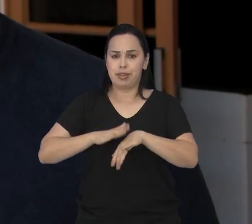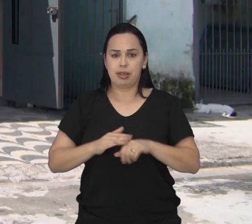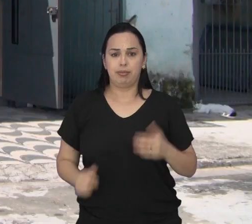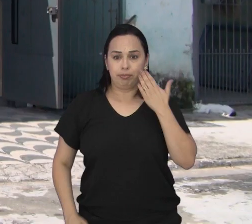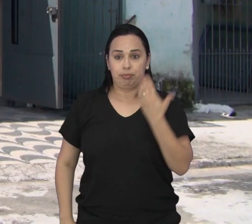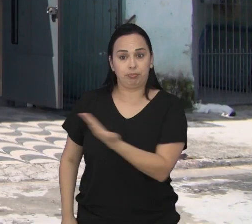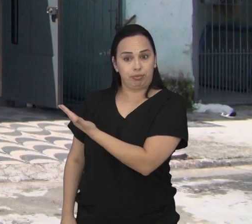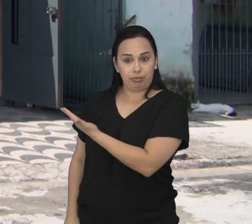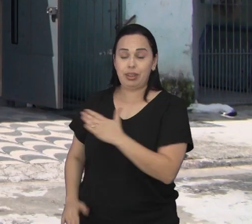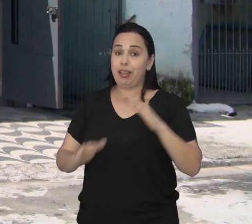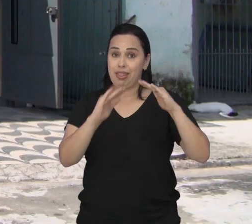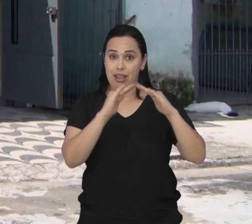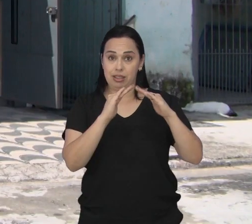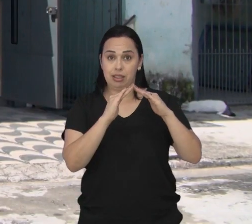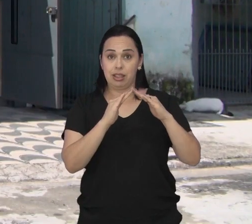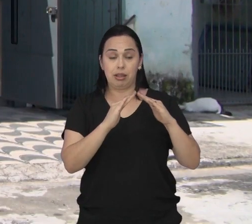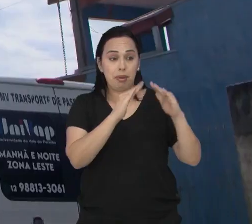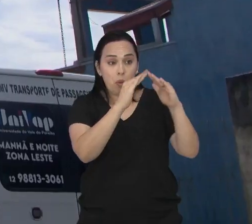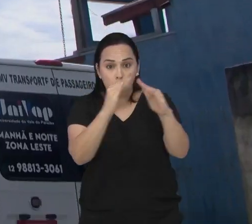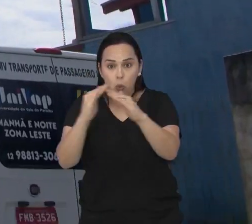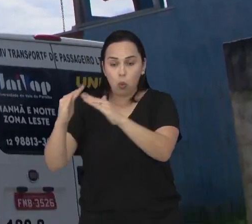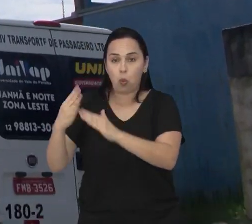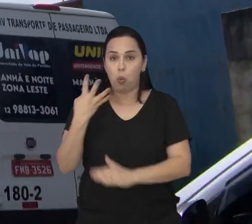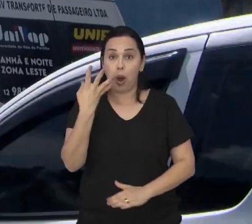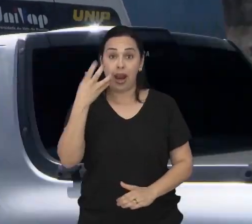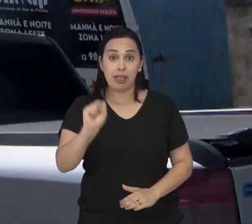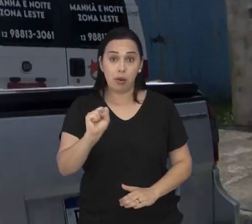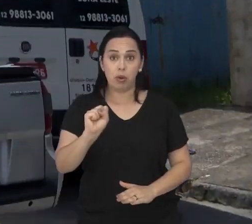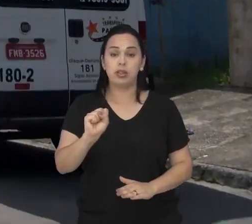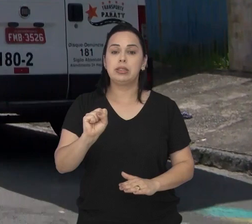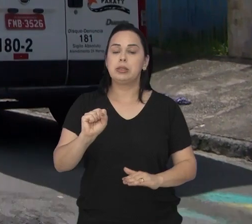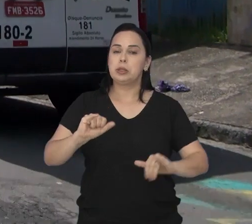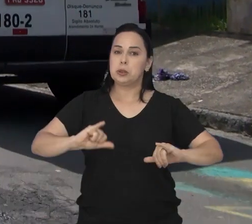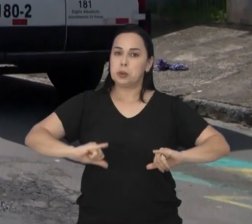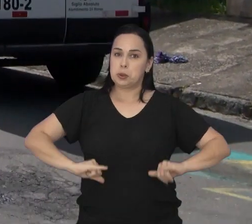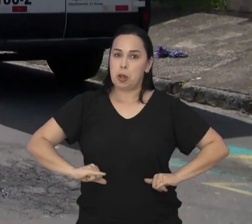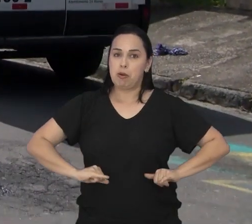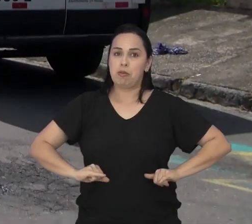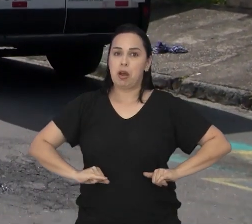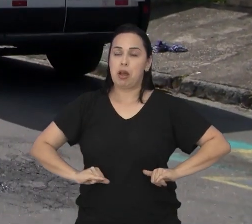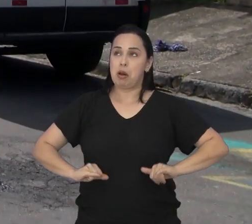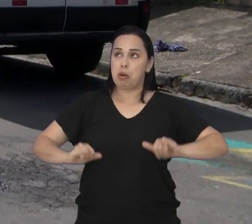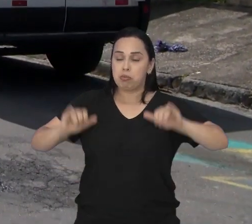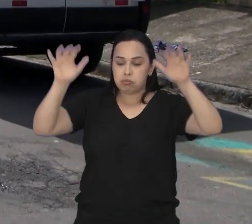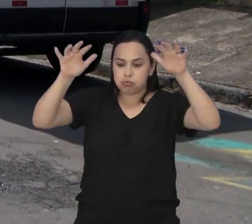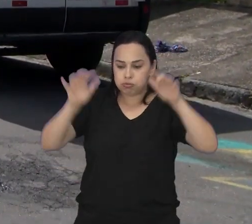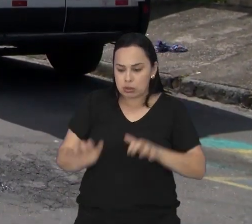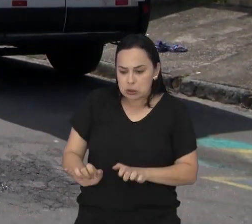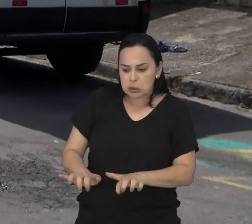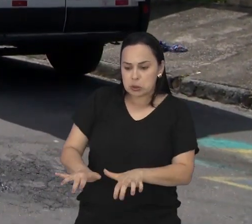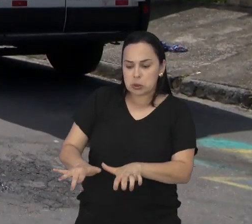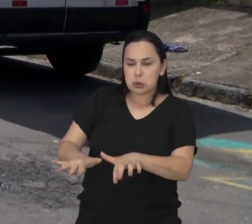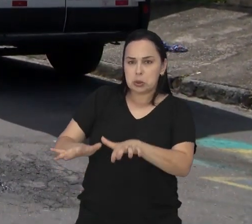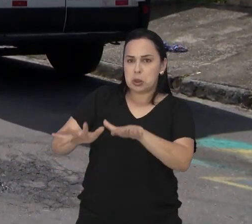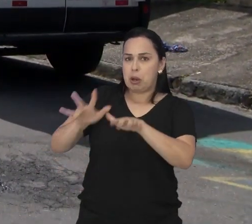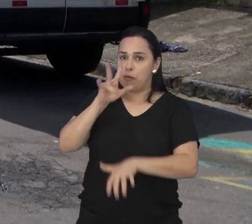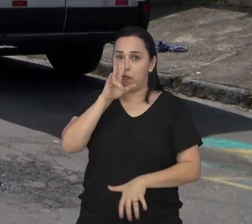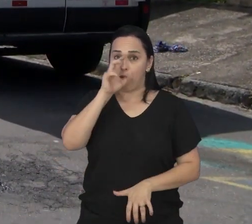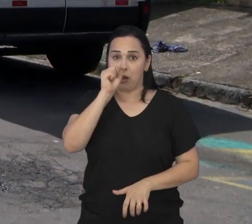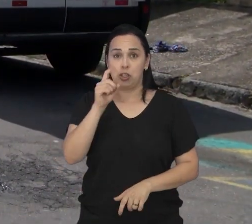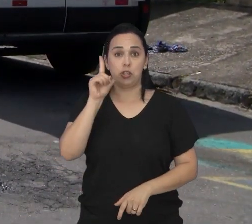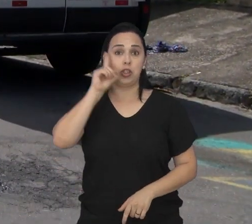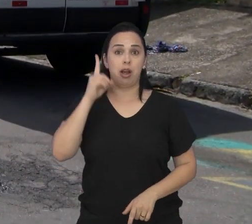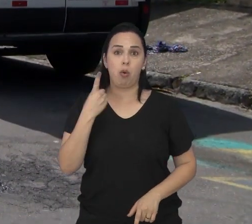ainda. Além da casa do Caio, outros 48 imóveis sofreram com a inundação causada pela